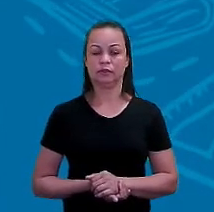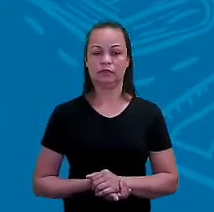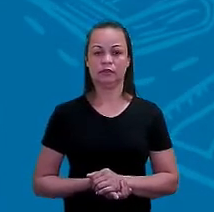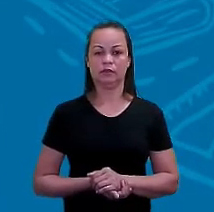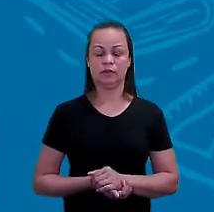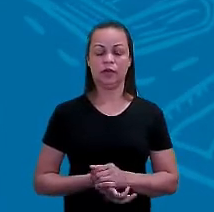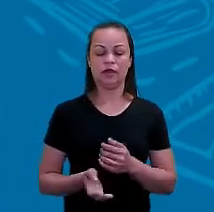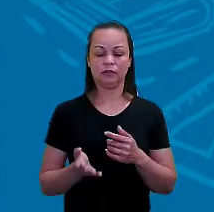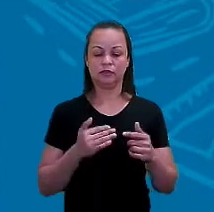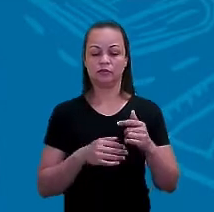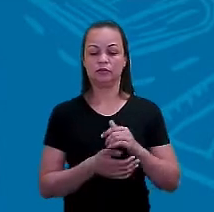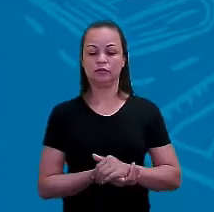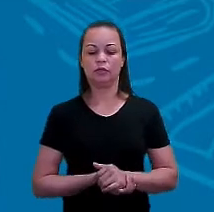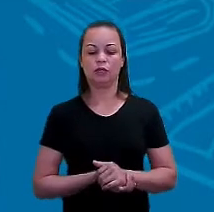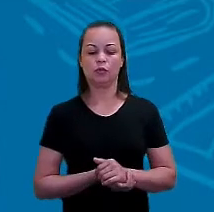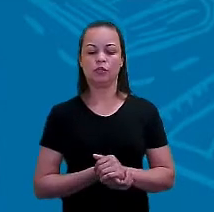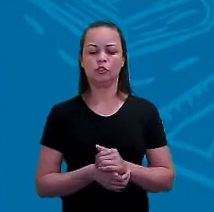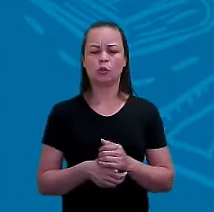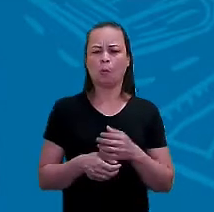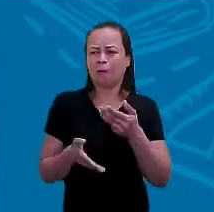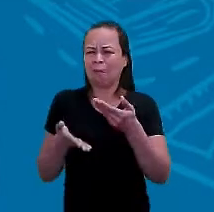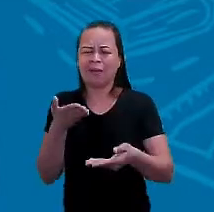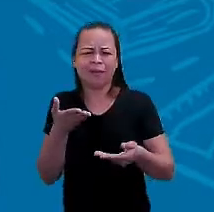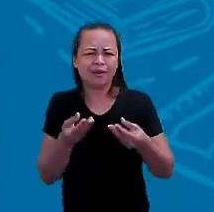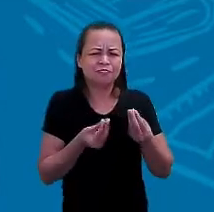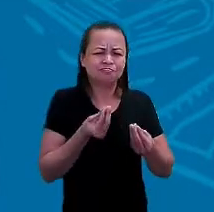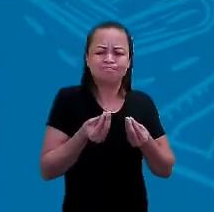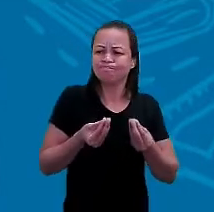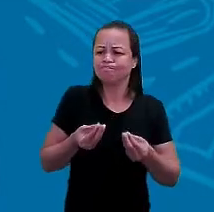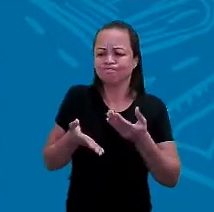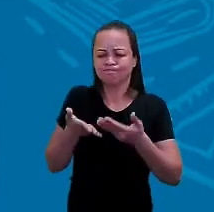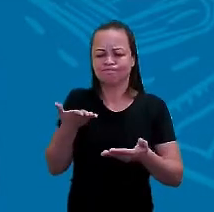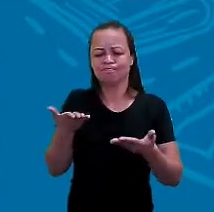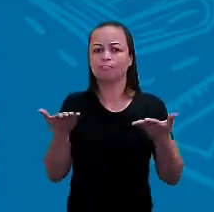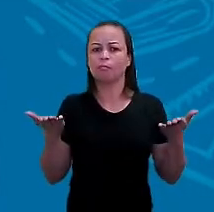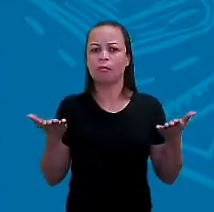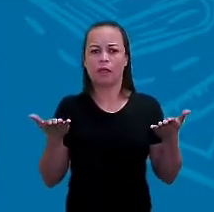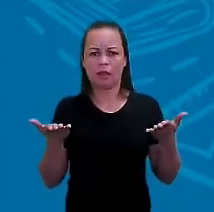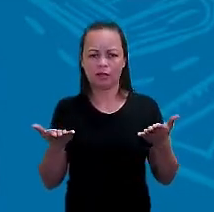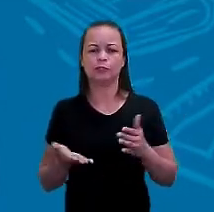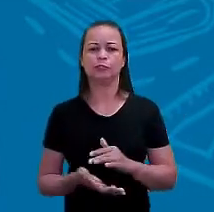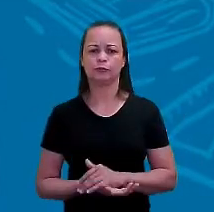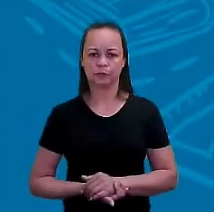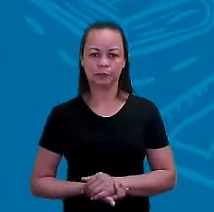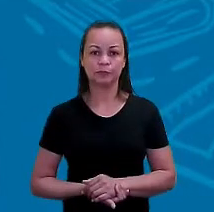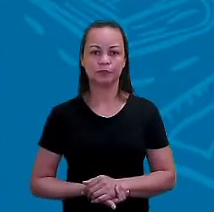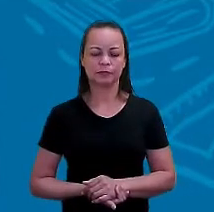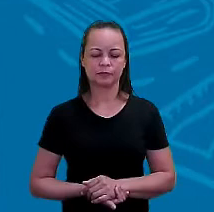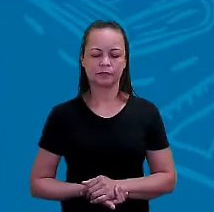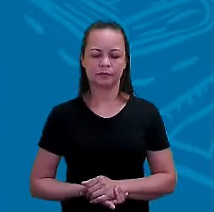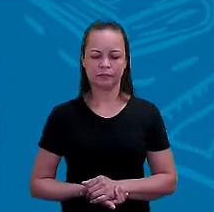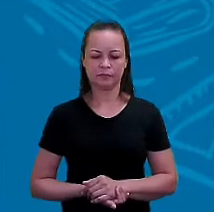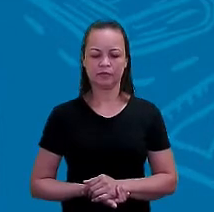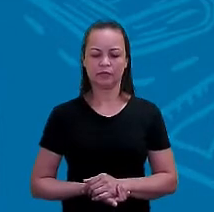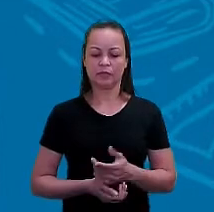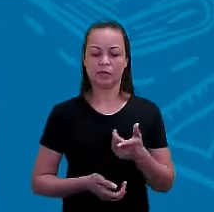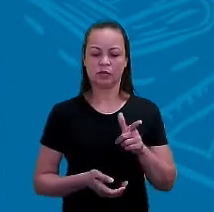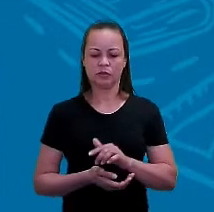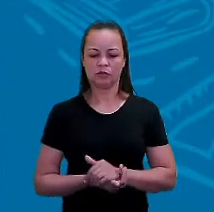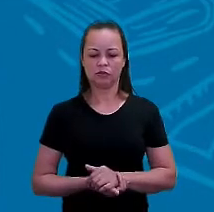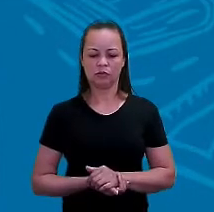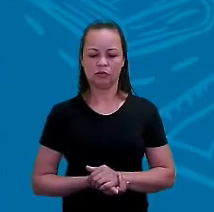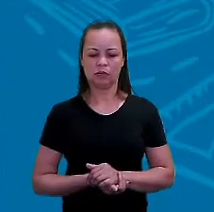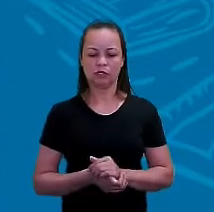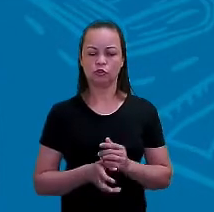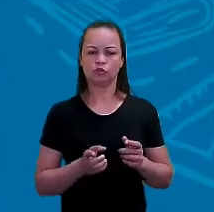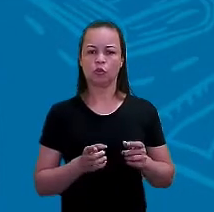lost. I'm lost. I'm lost. Eu estou perdido. Né? I'm lost. A outra. I'm